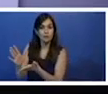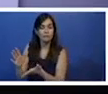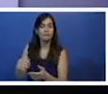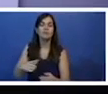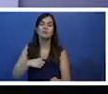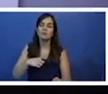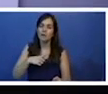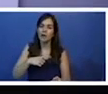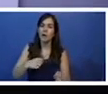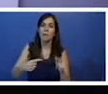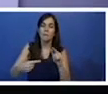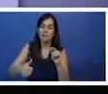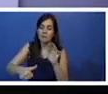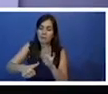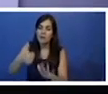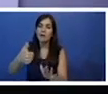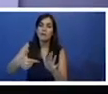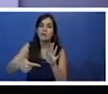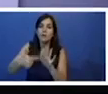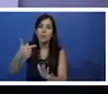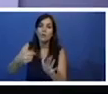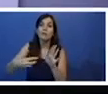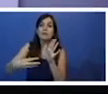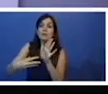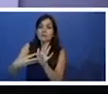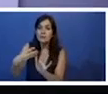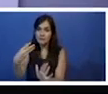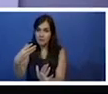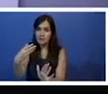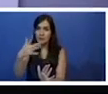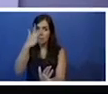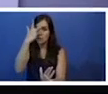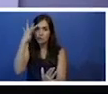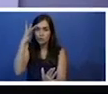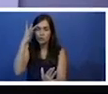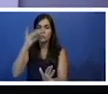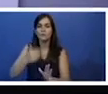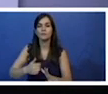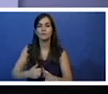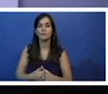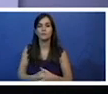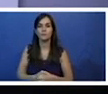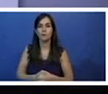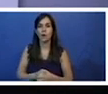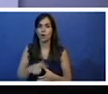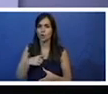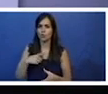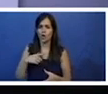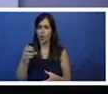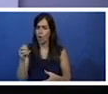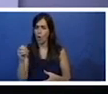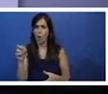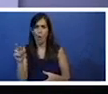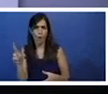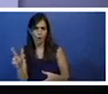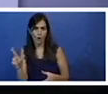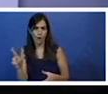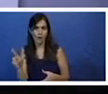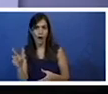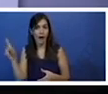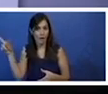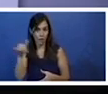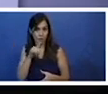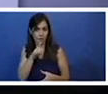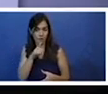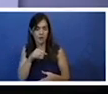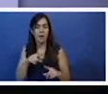primeira, segunda e terceira. Aqui nós não temos exemplo de verbo no infinitivo com or, mas existe.